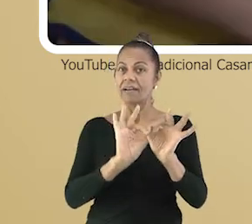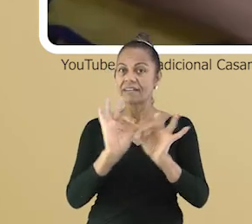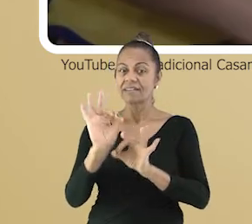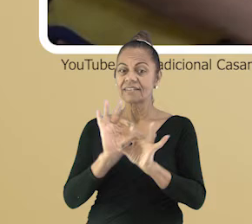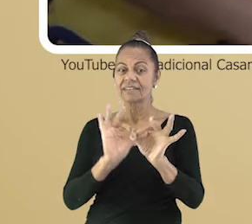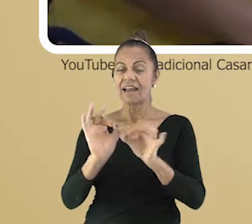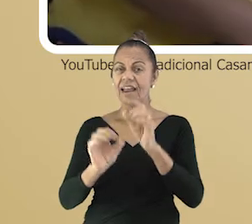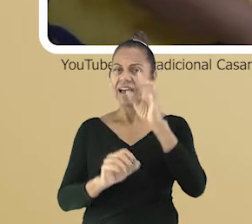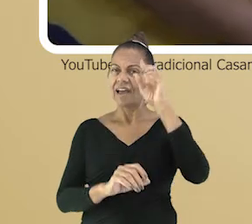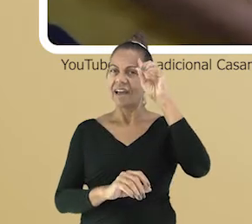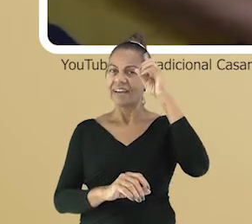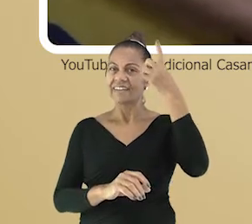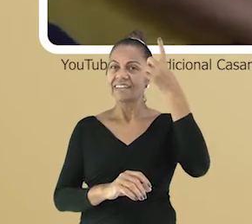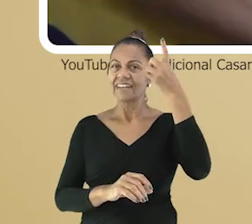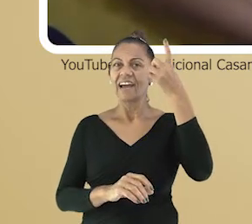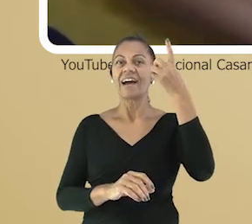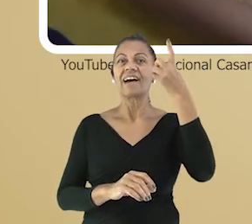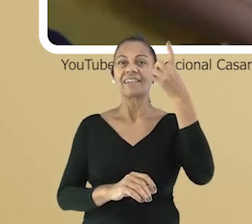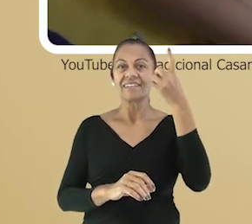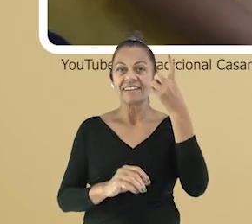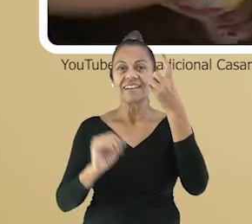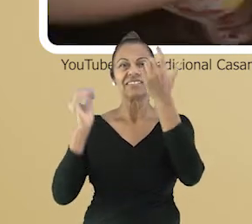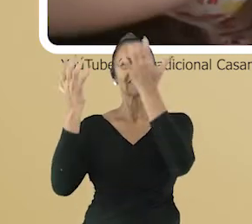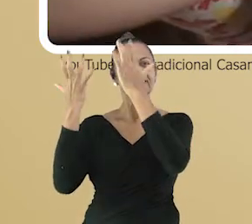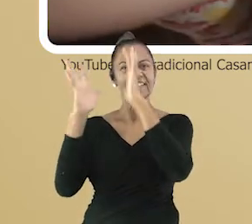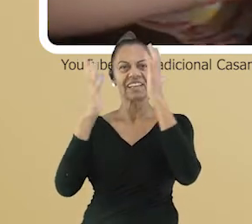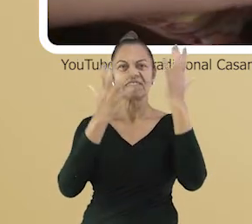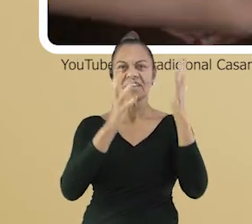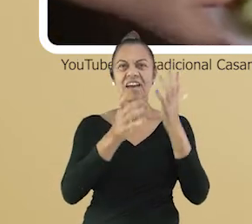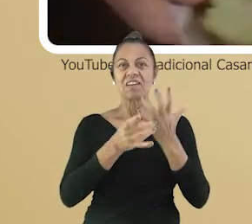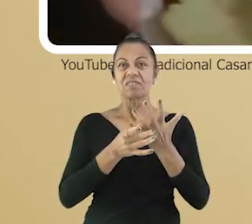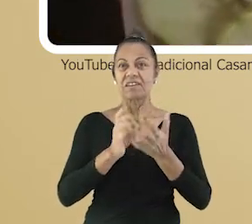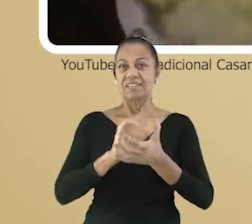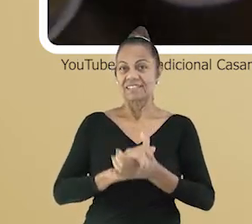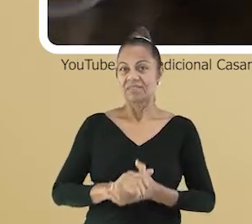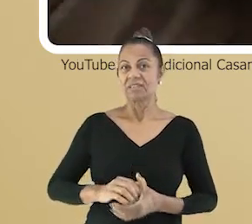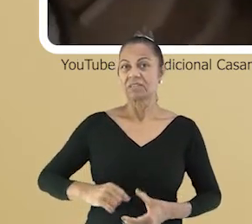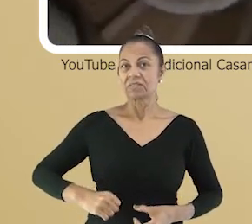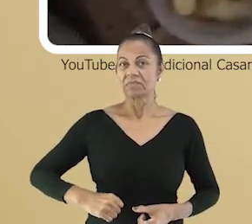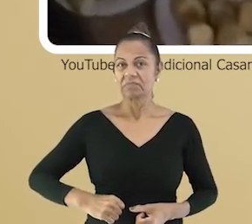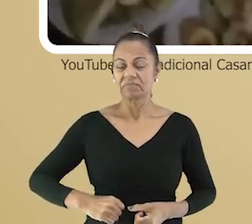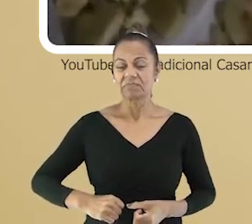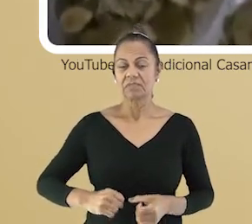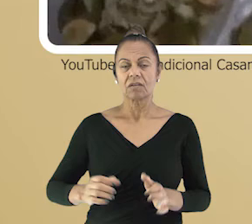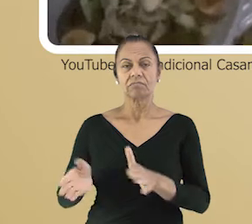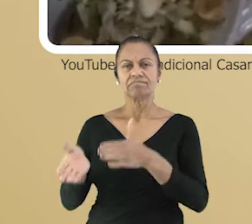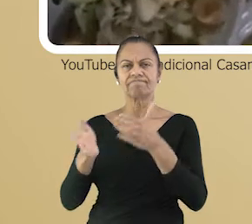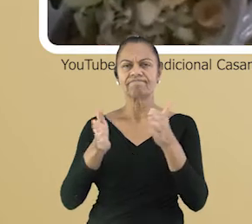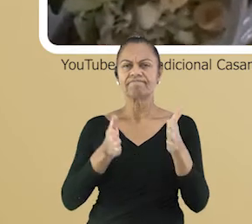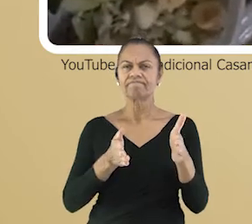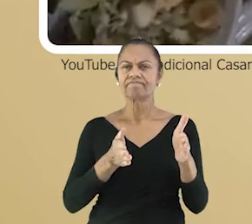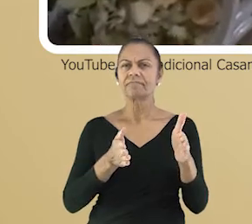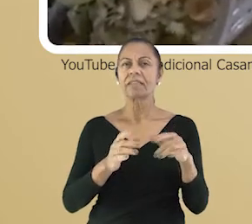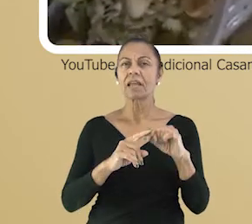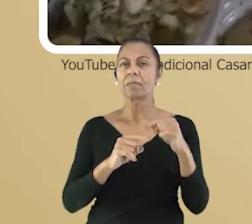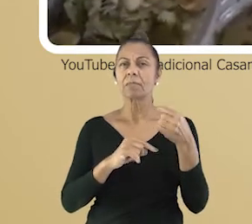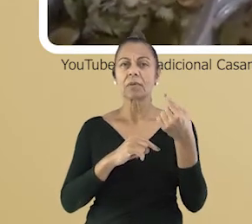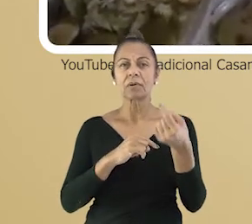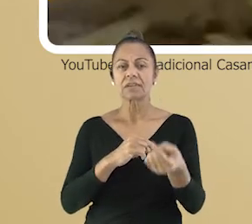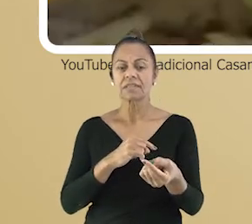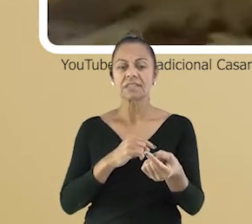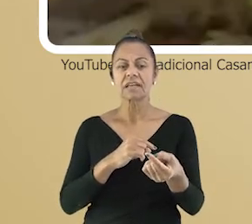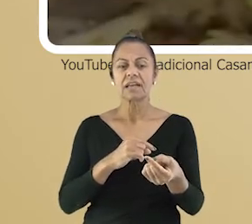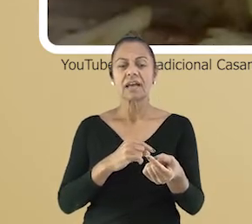pedras, repolhos, abobrinhas, bananas e até terra. Foi olhando para aqueles pratos tão ricamente organizados